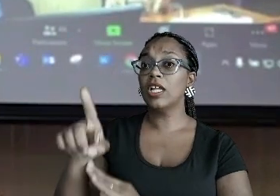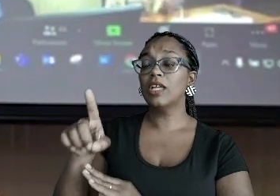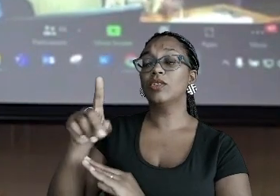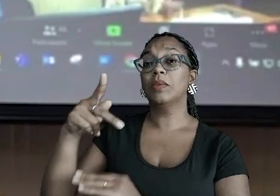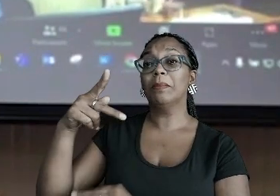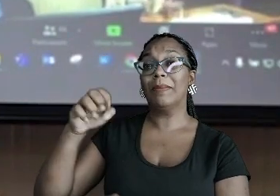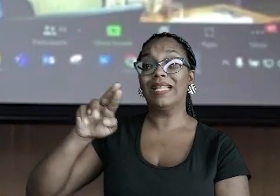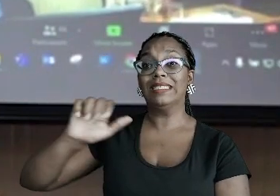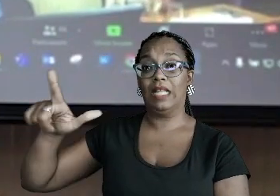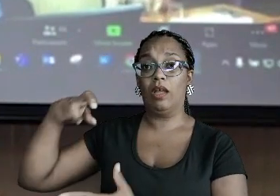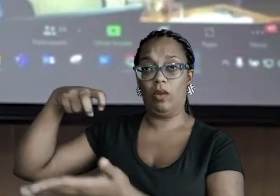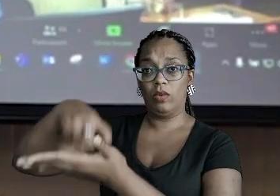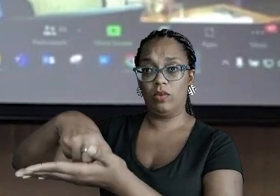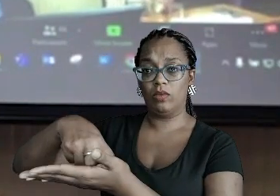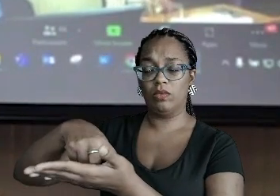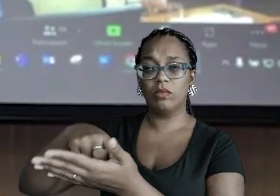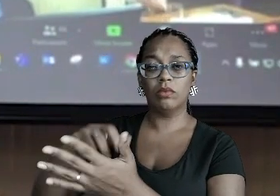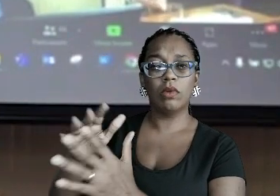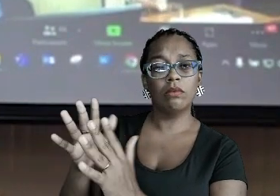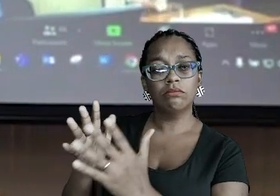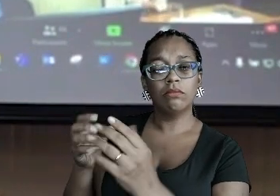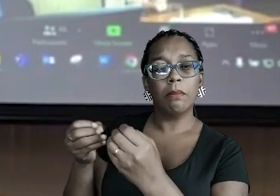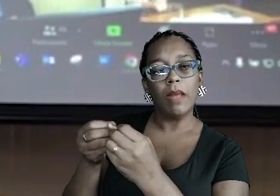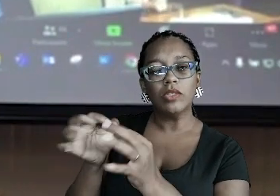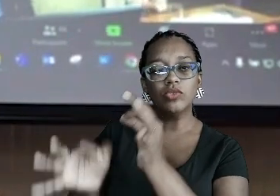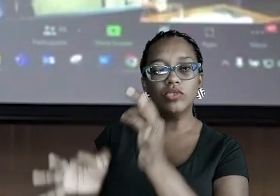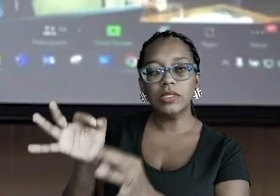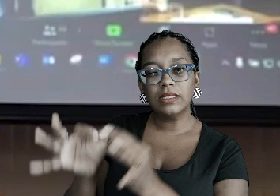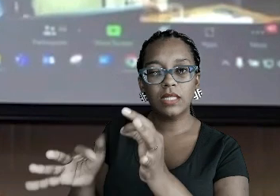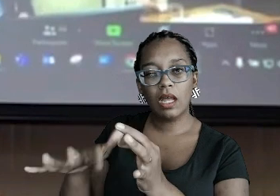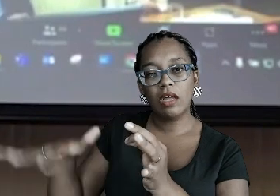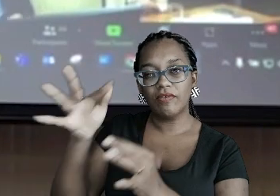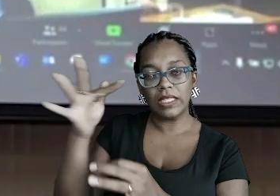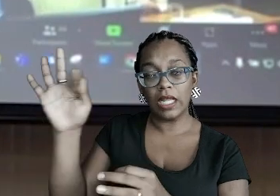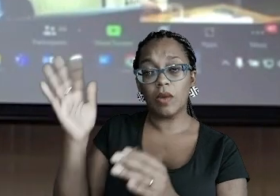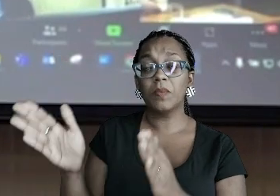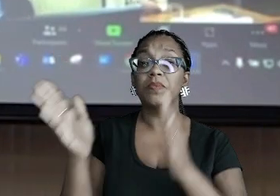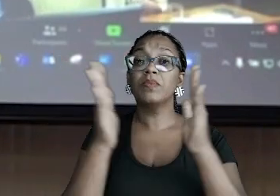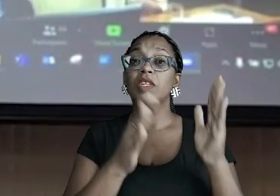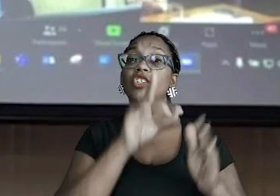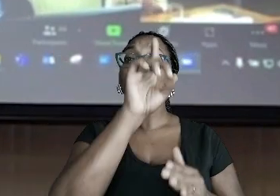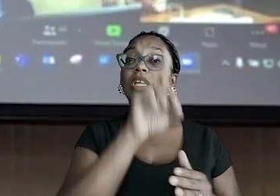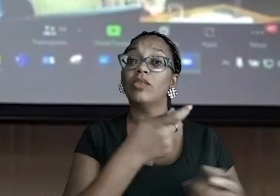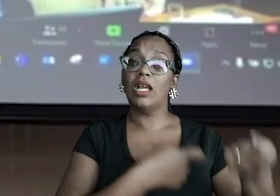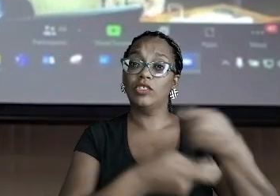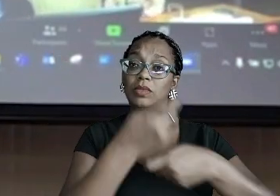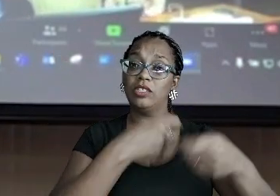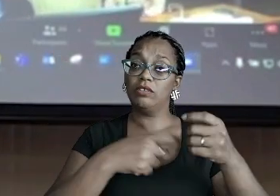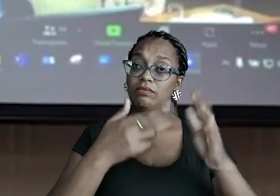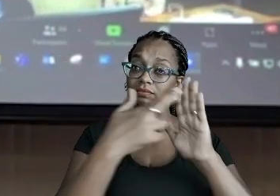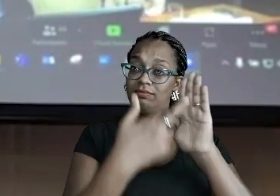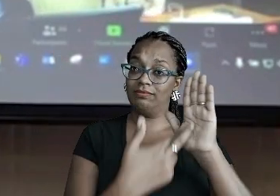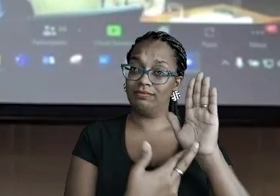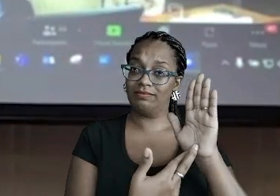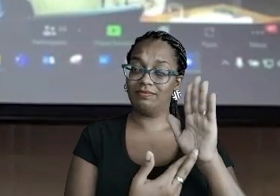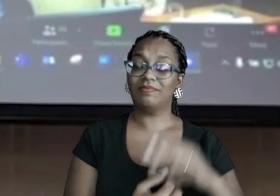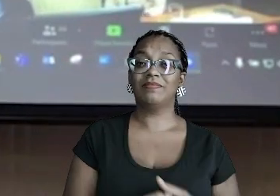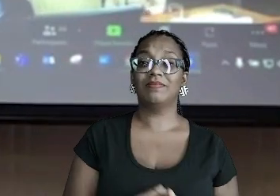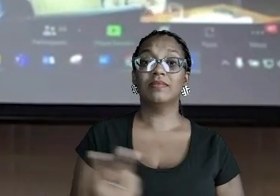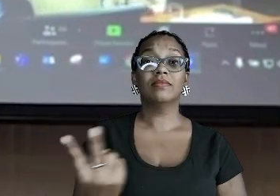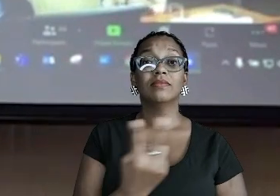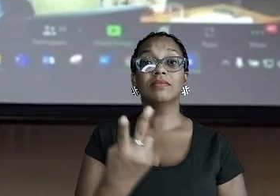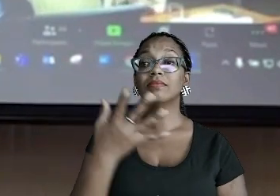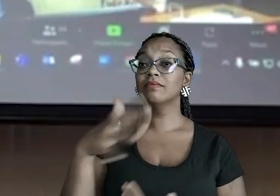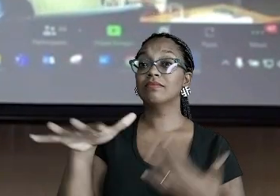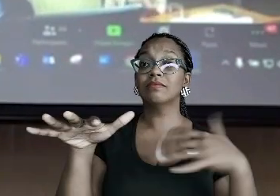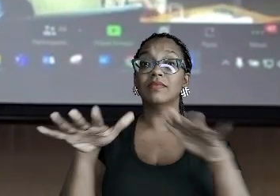muito próximo do Judiciário Federal e do Direito Administrativo sancionador esses